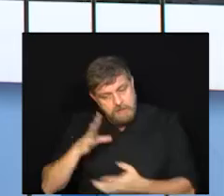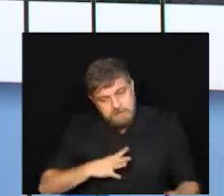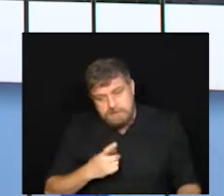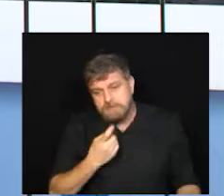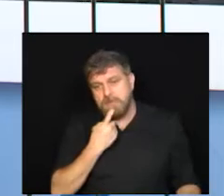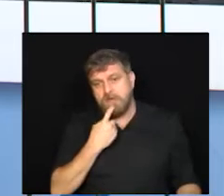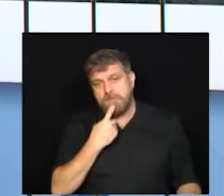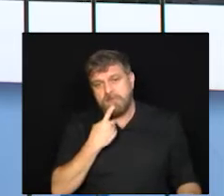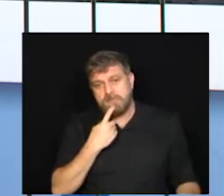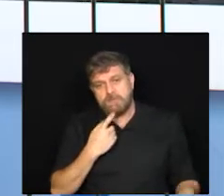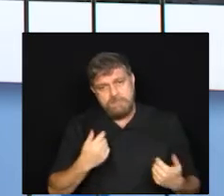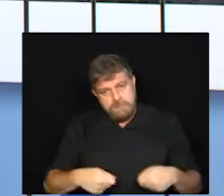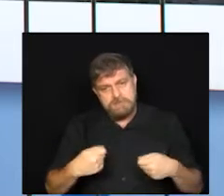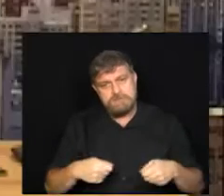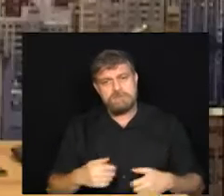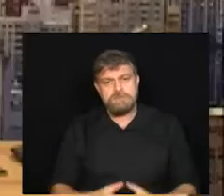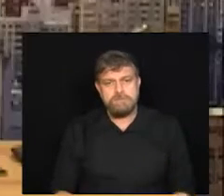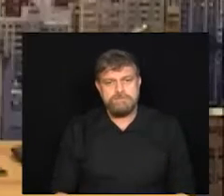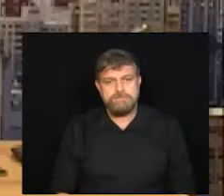cidade.